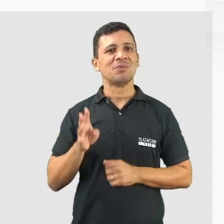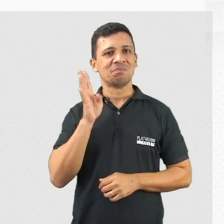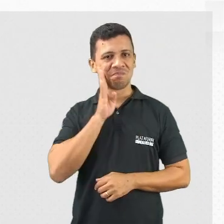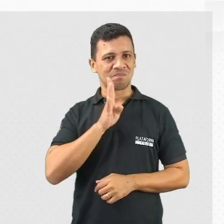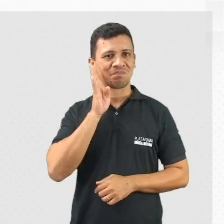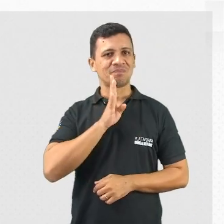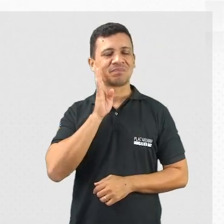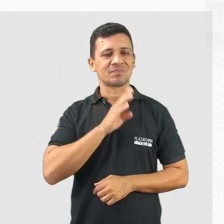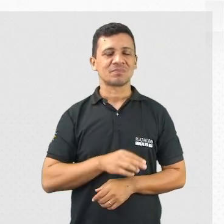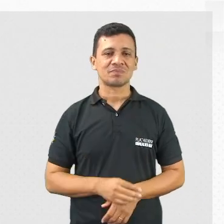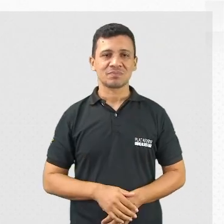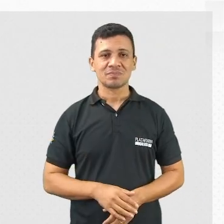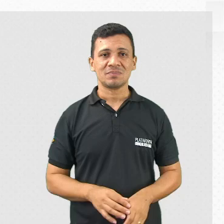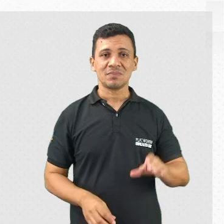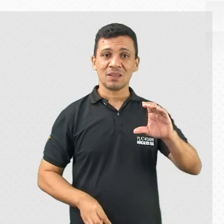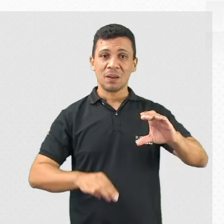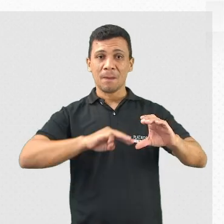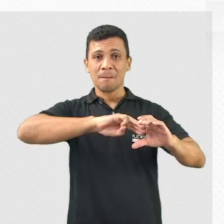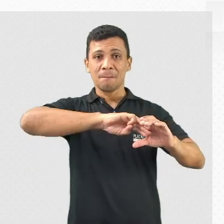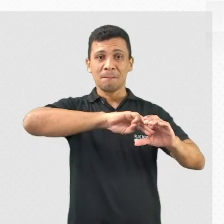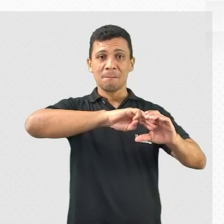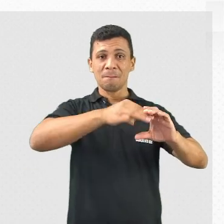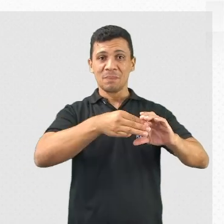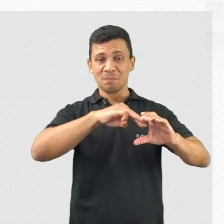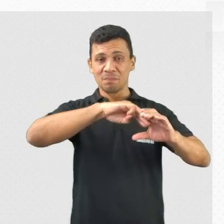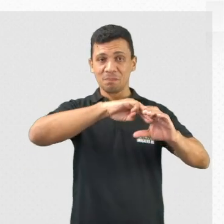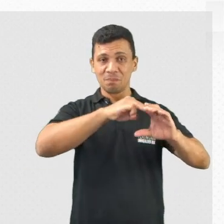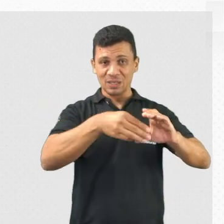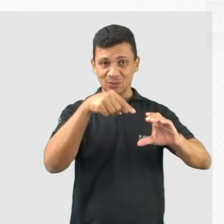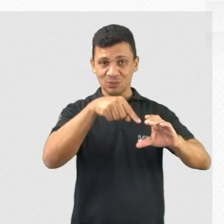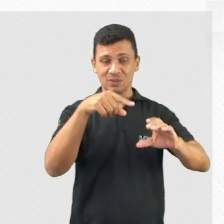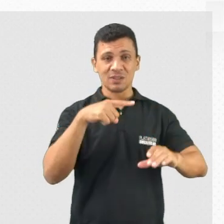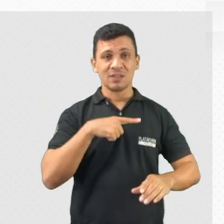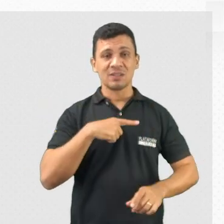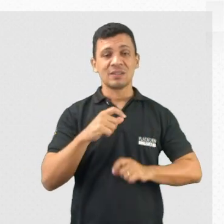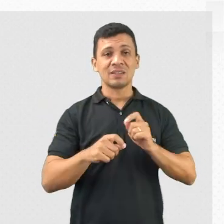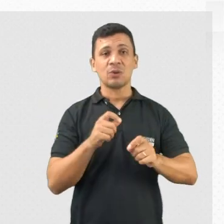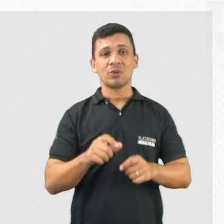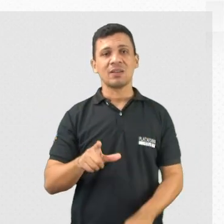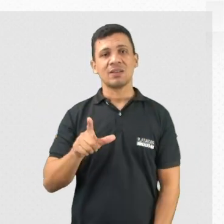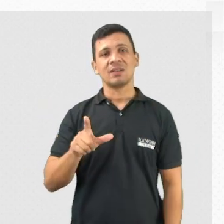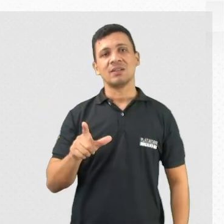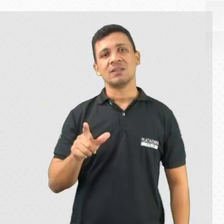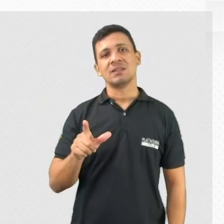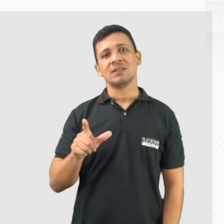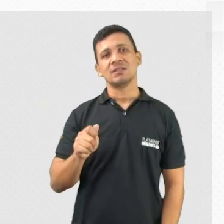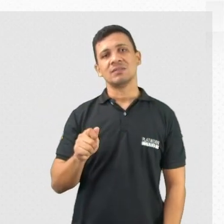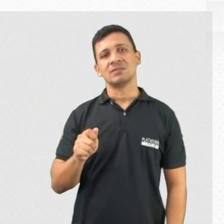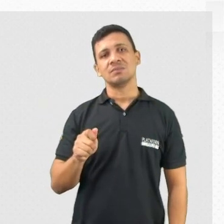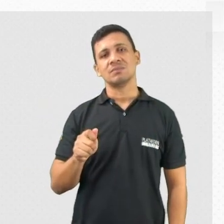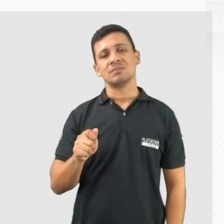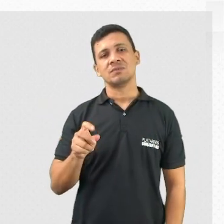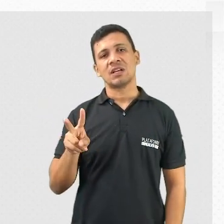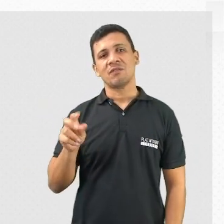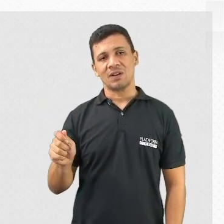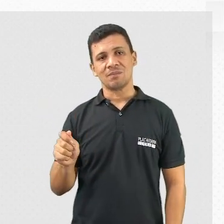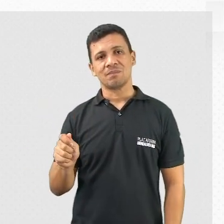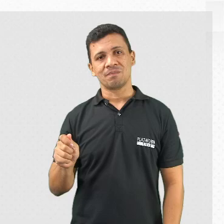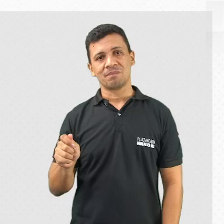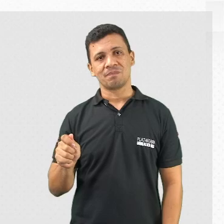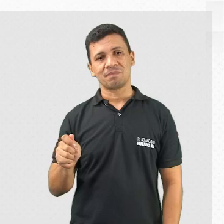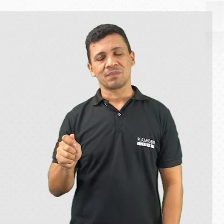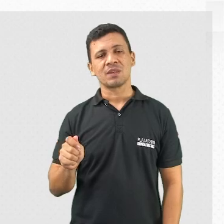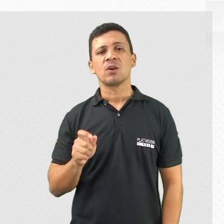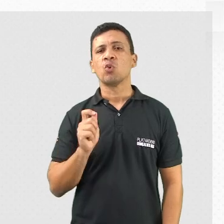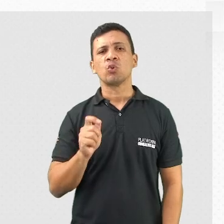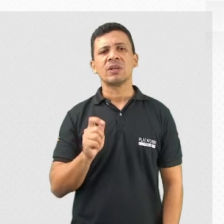lá. Manto, tá certo? É dali no manto onde a gente tem a famosa que a gente chama de lava, né? A lava nada mais é, gente, que o magma. O